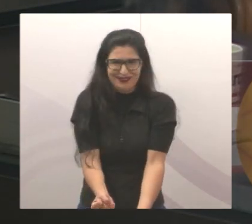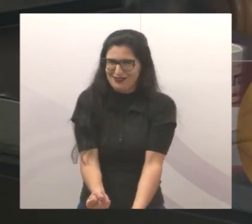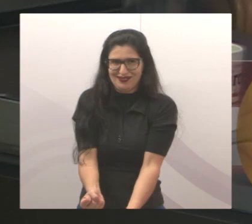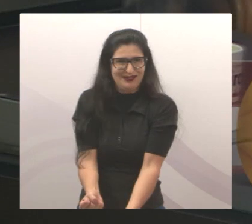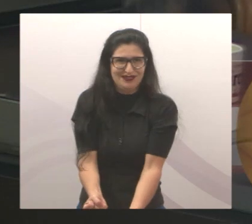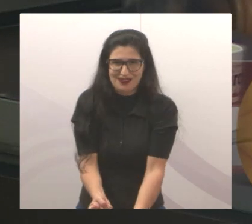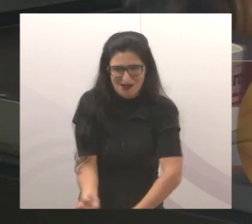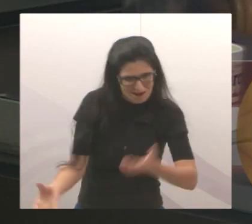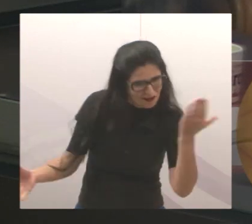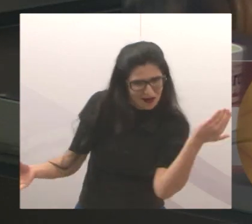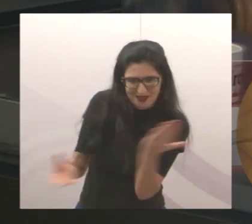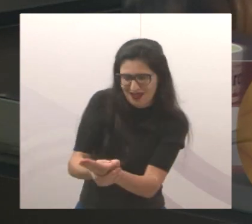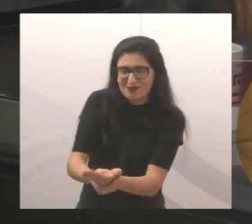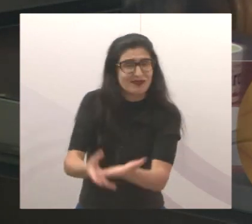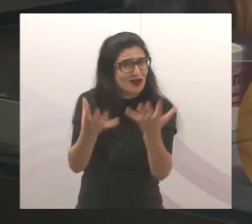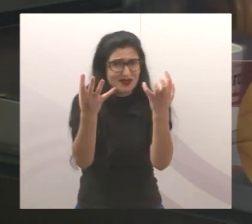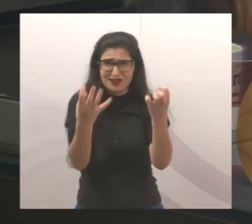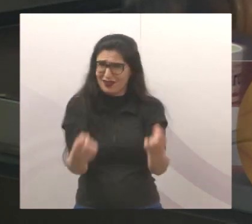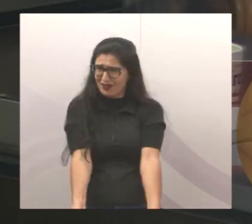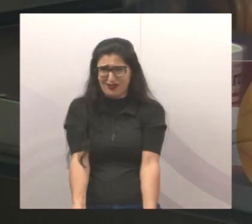cassação, né, a comissão para cassação.